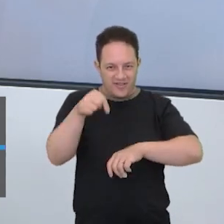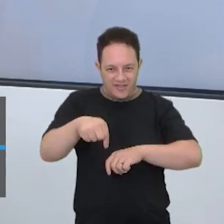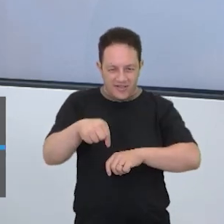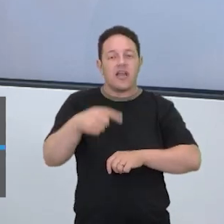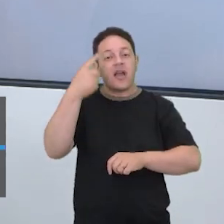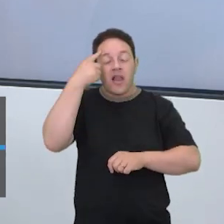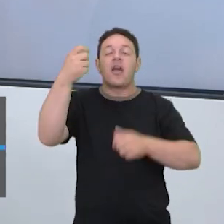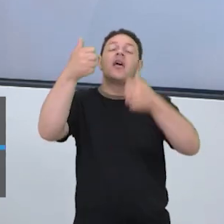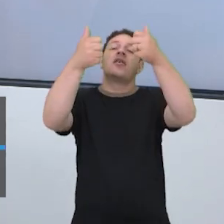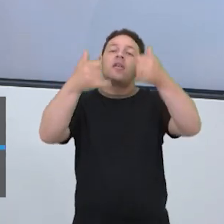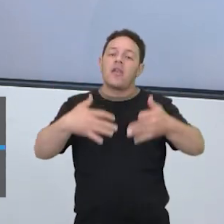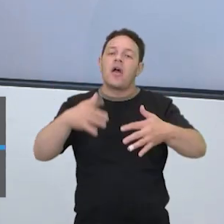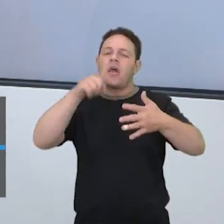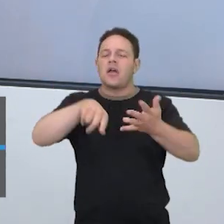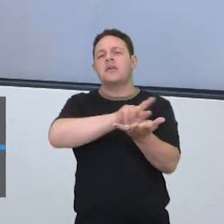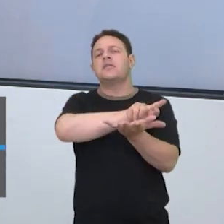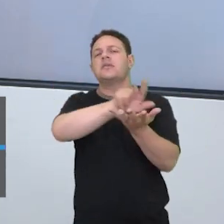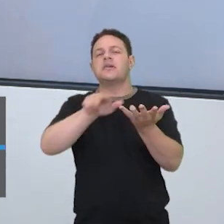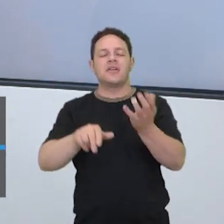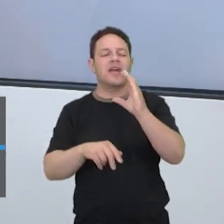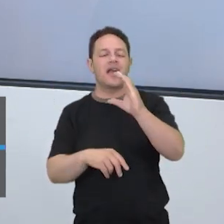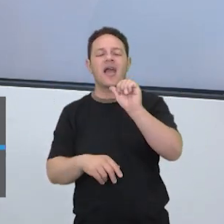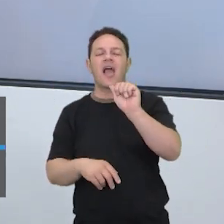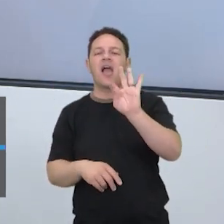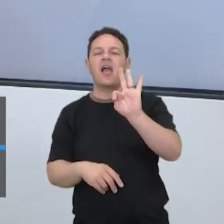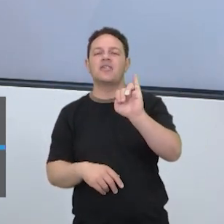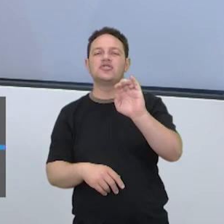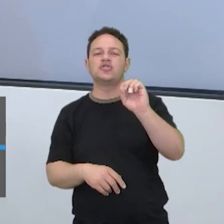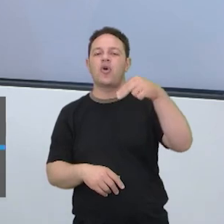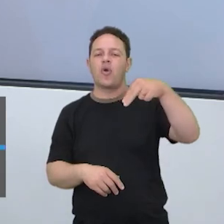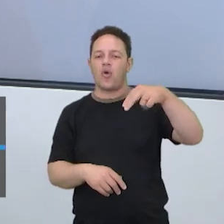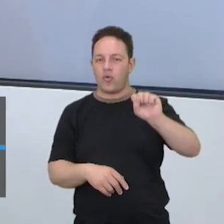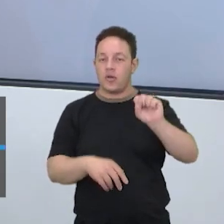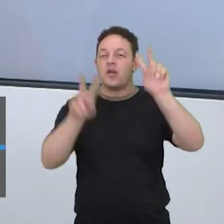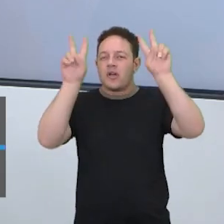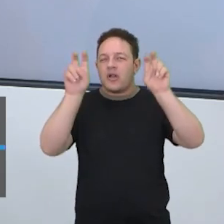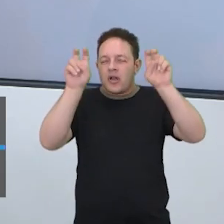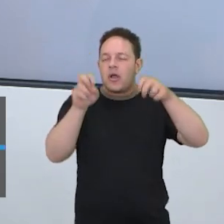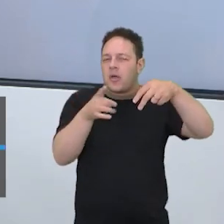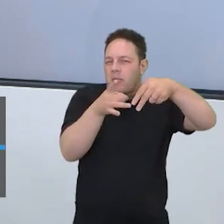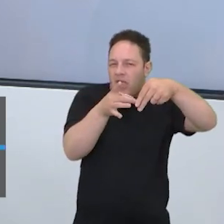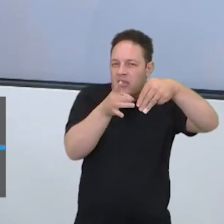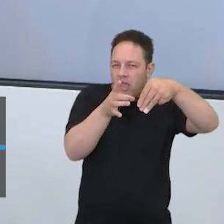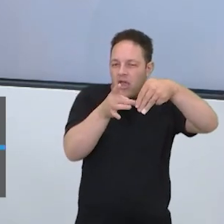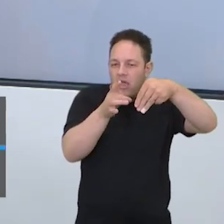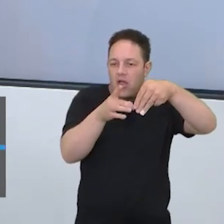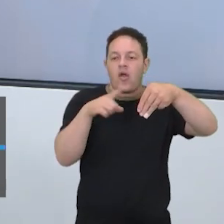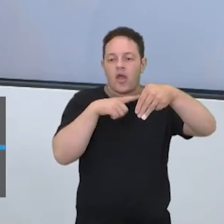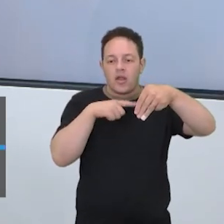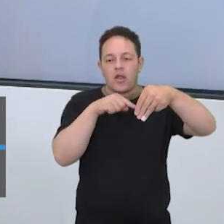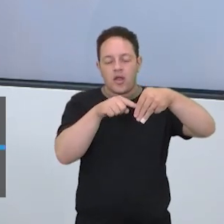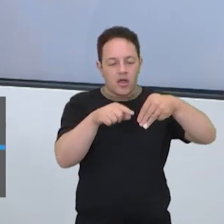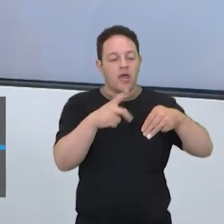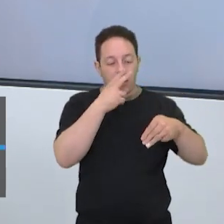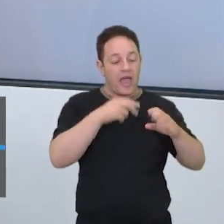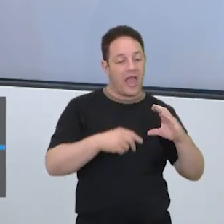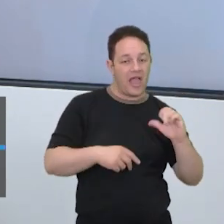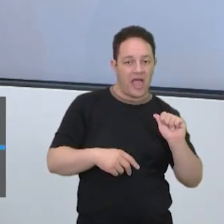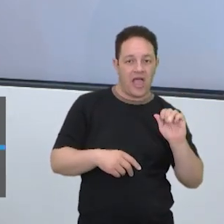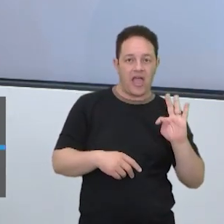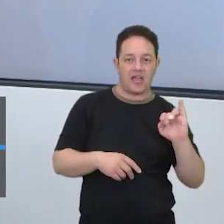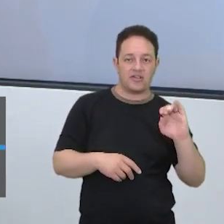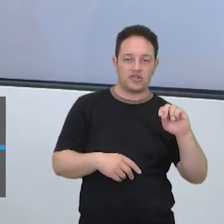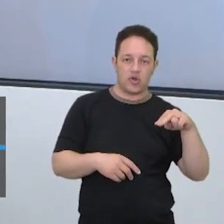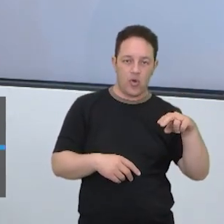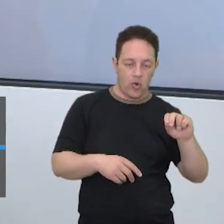vão lembrar que a gente falou numa porção de cátions, né? De metais que são absorvidos justamente na forma de cátions lá